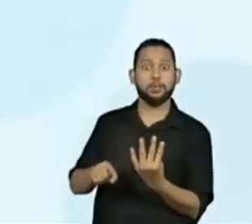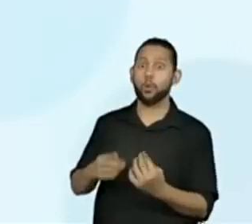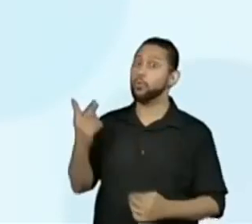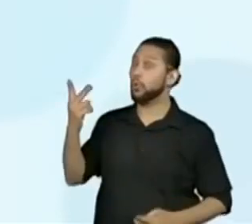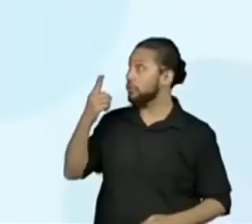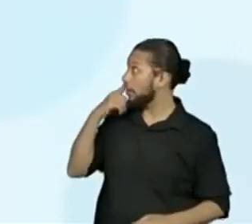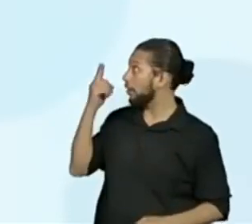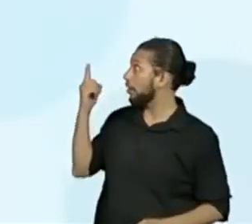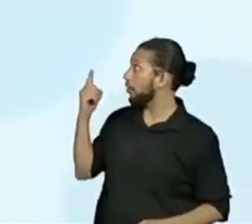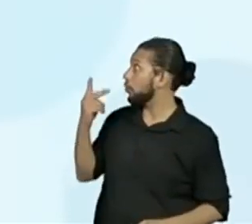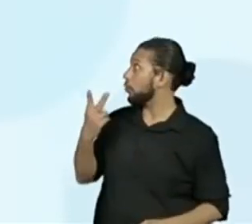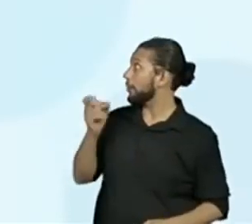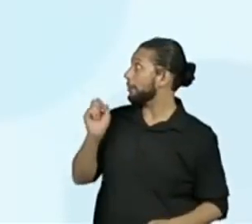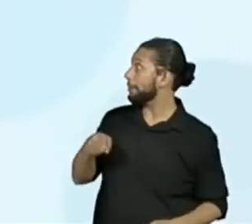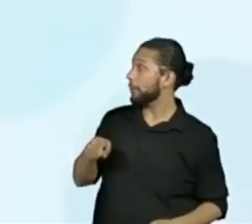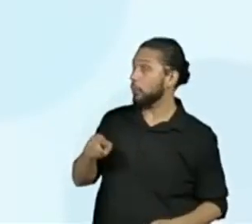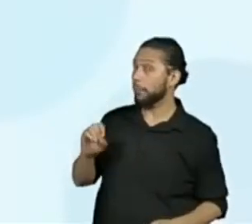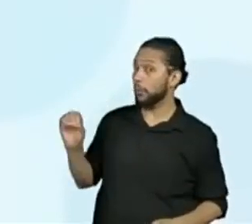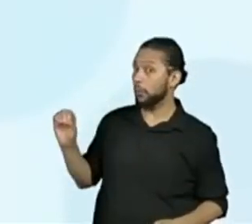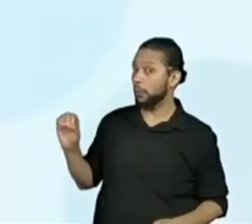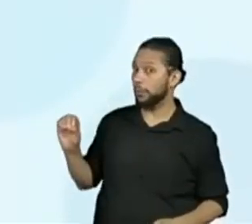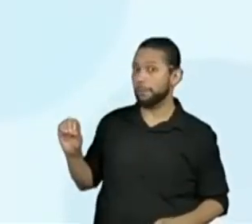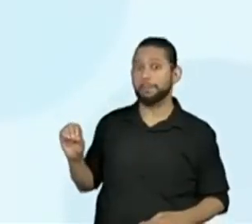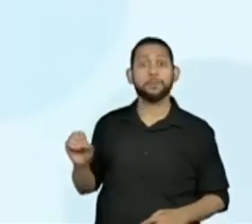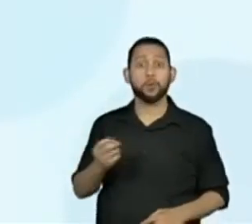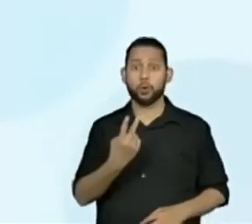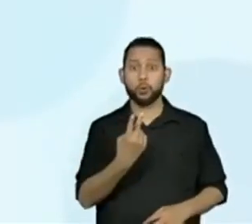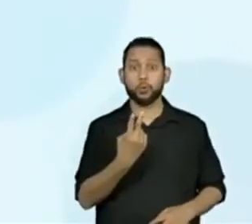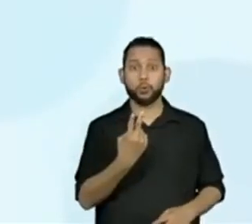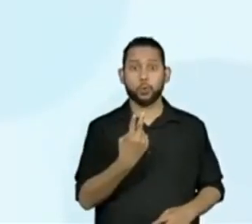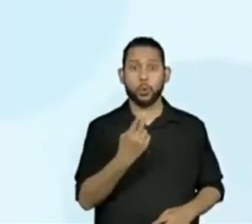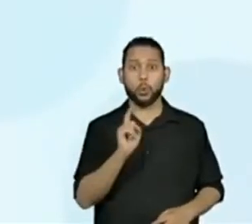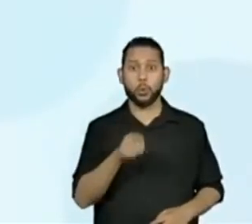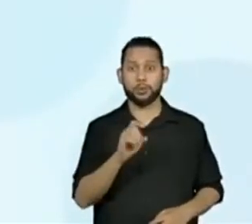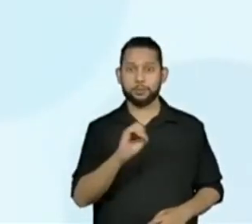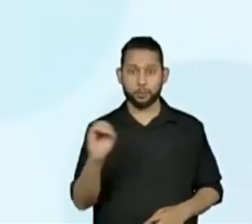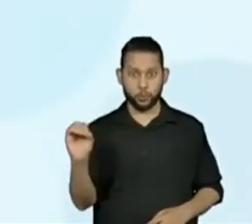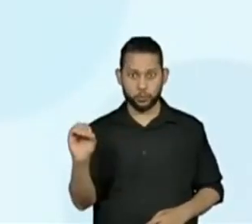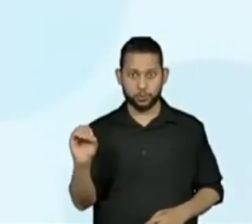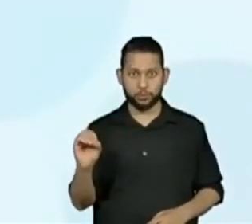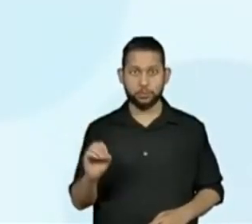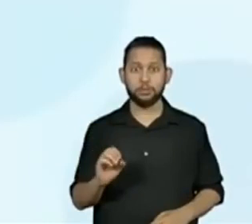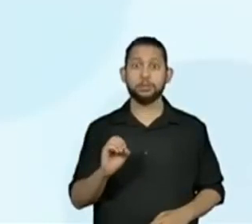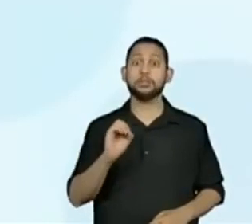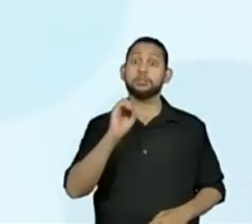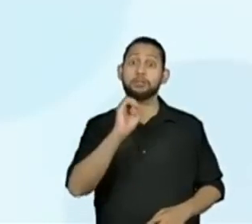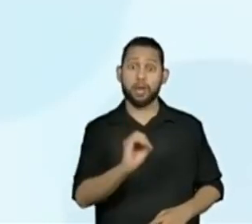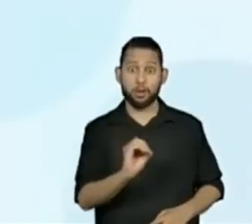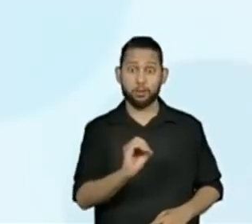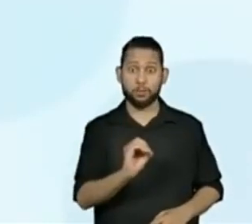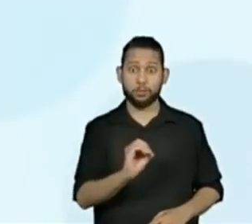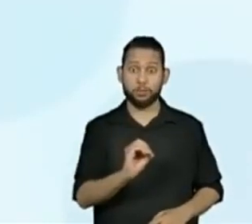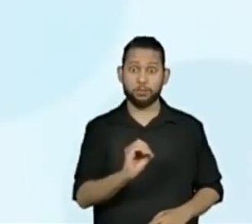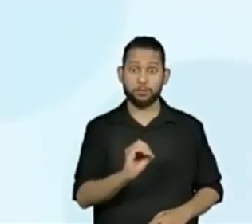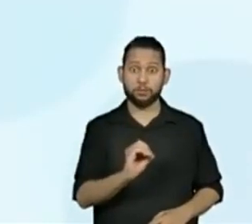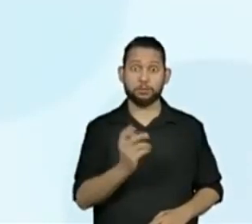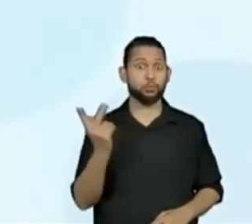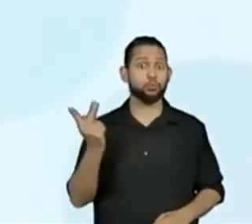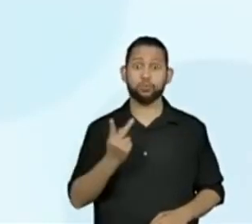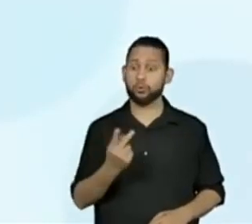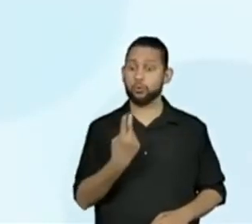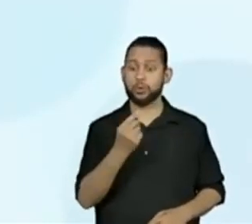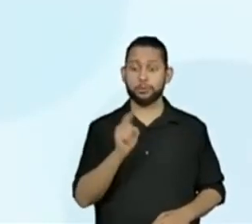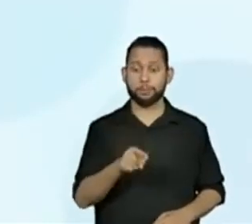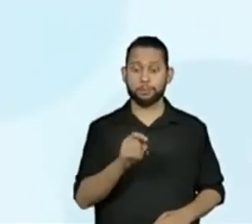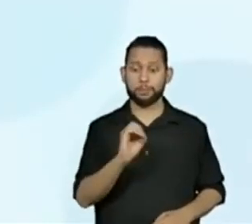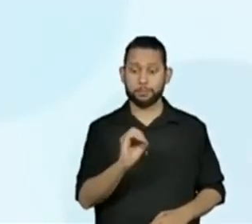Os 2 são 2.000. Depois vem o 0. Não tem nenhum número na casa na posição da centena. Vai ter 2.000 aqui, vai ter 2.000